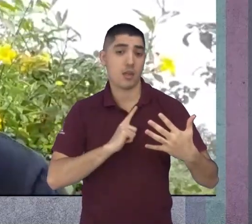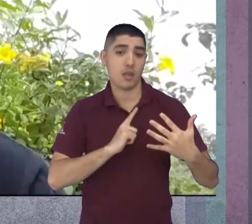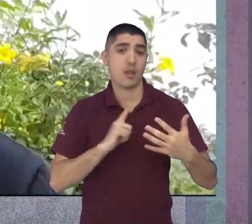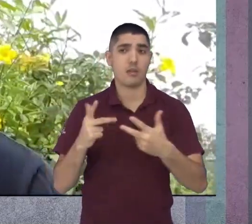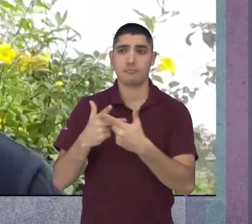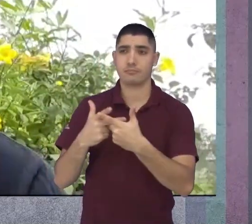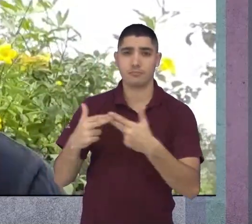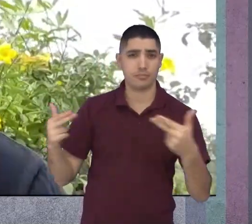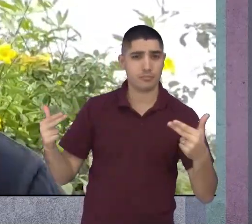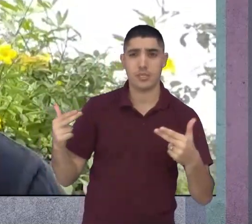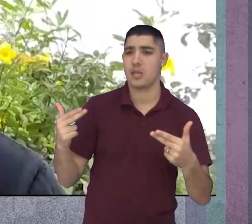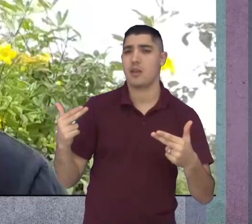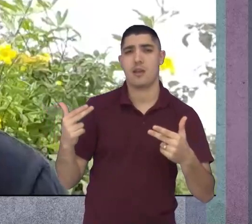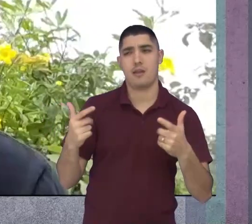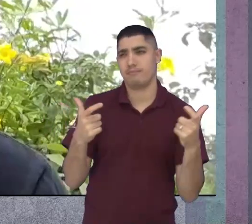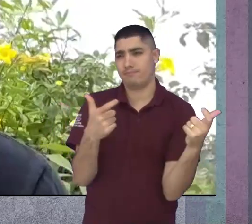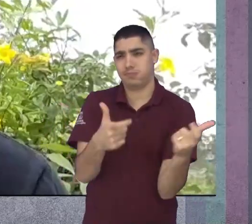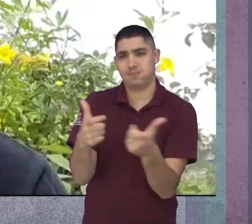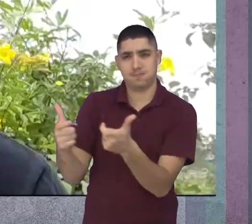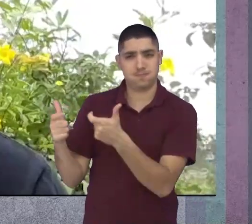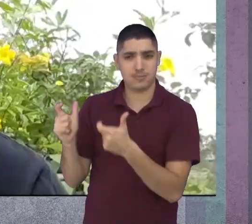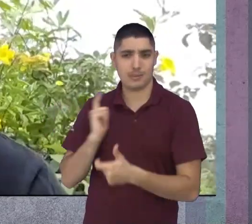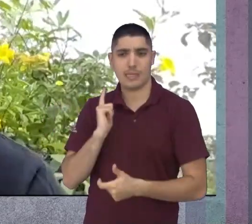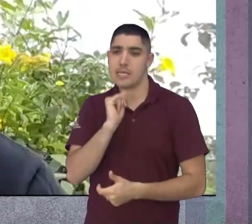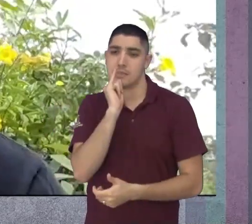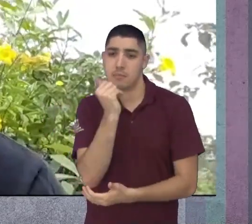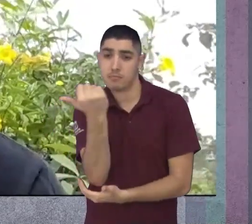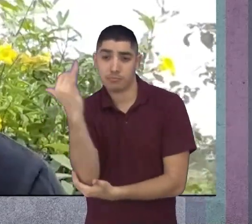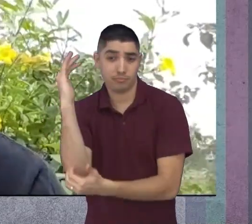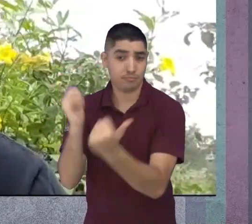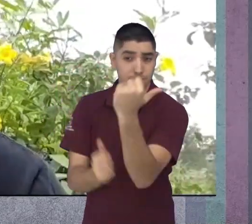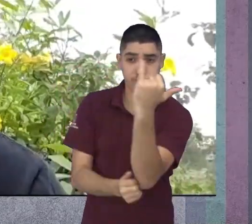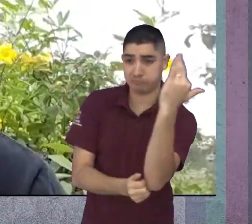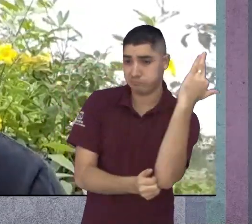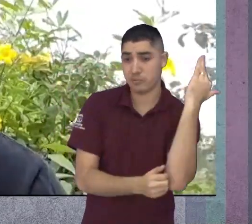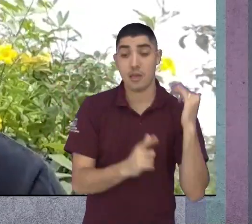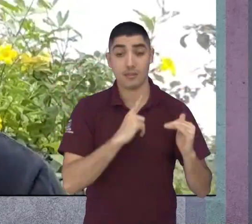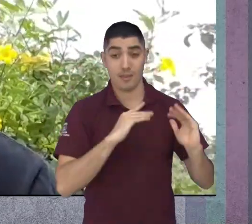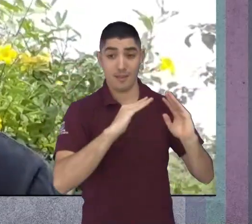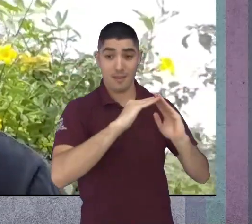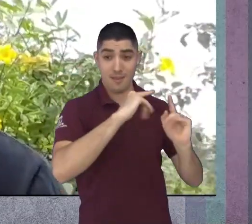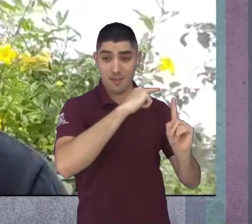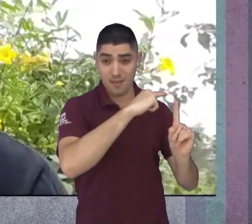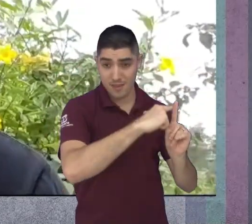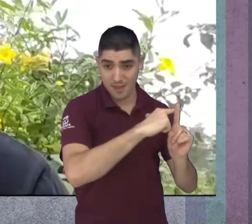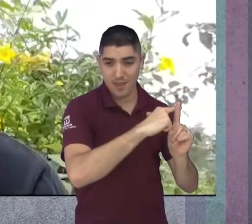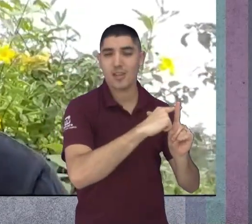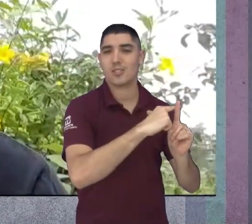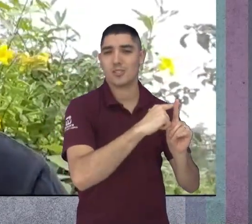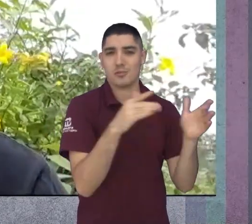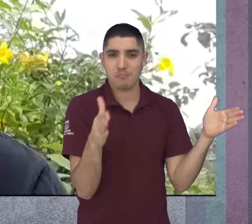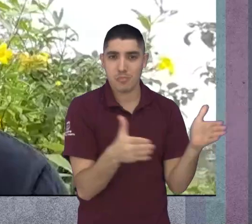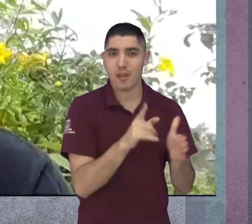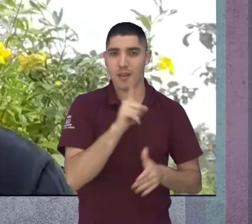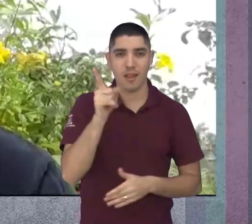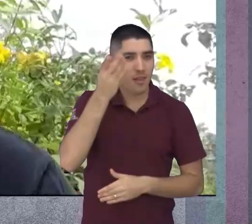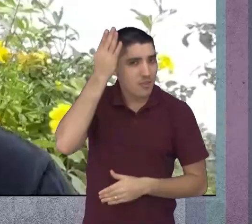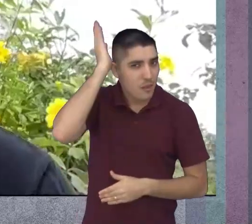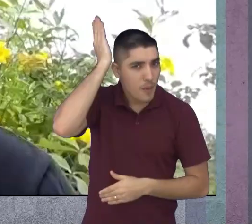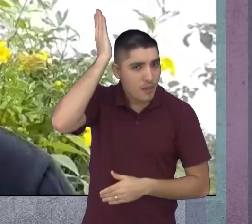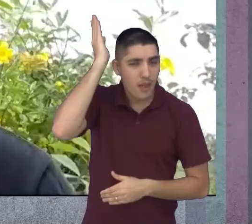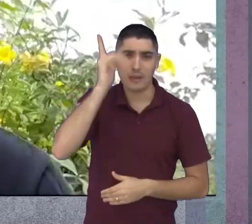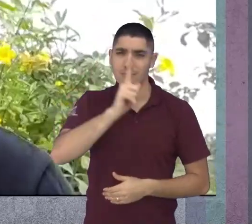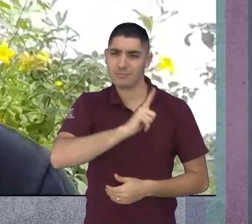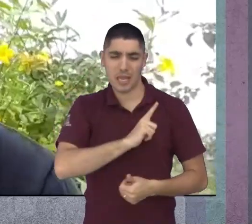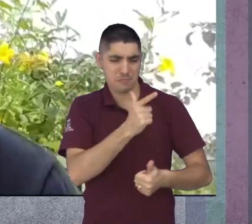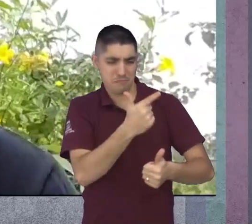Pau d'Arco, São José do Barreiro, a gente tem a Capela de Nossa Senhora do Pilar, lá em Taubaté, e outros,